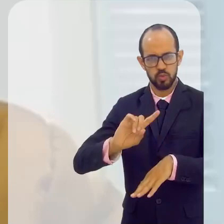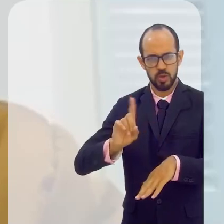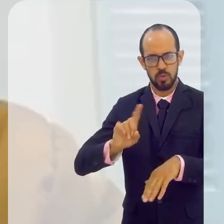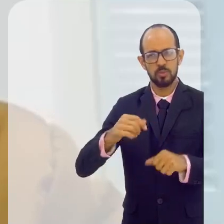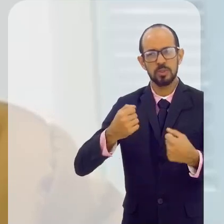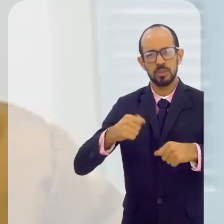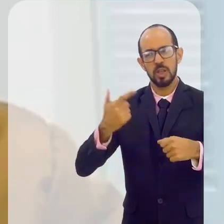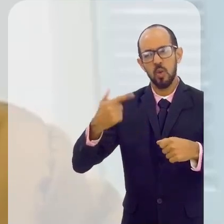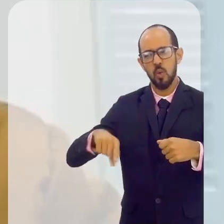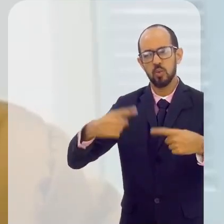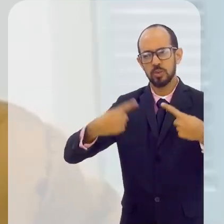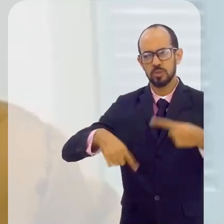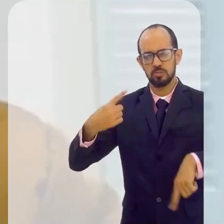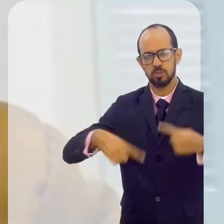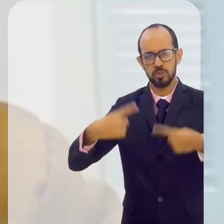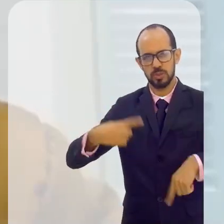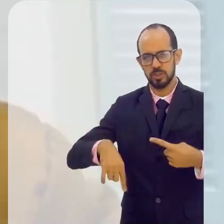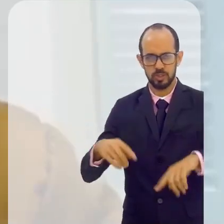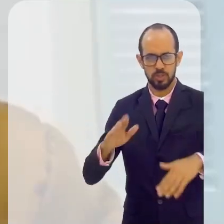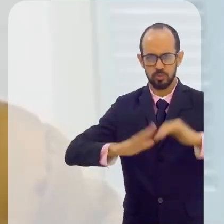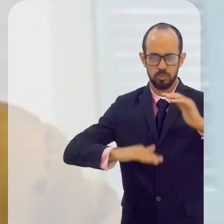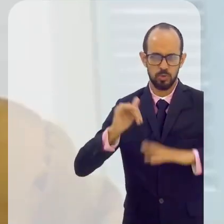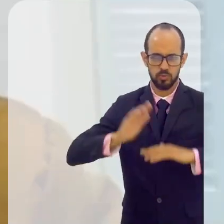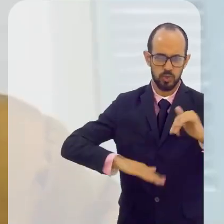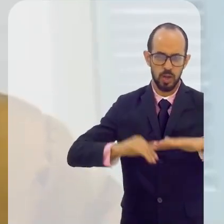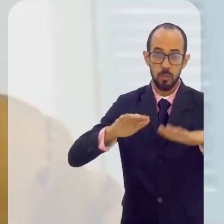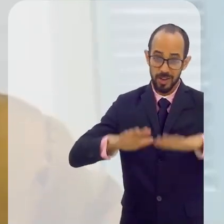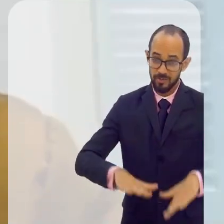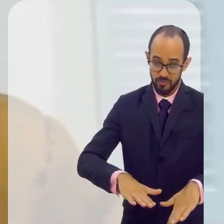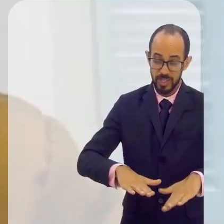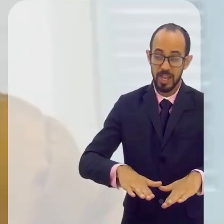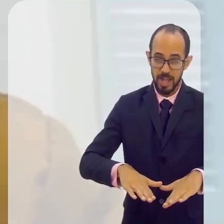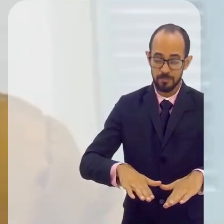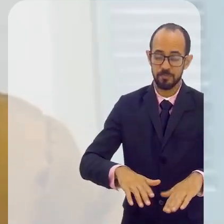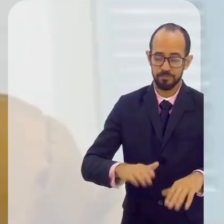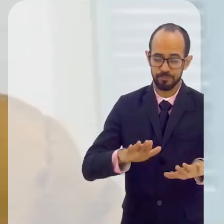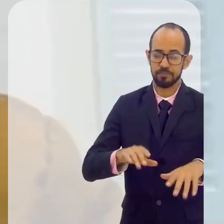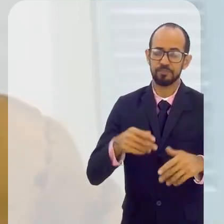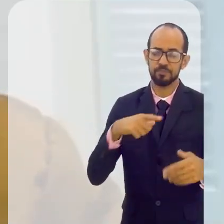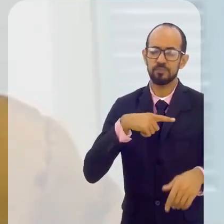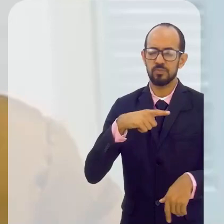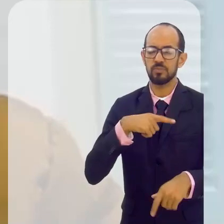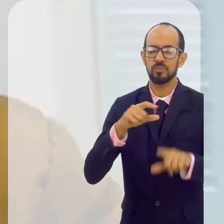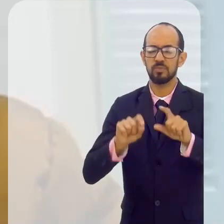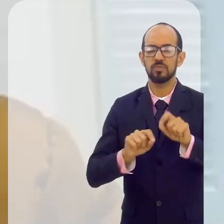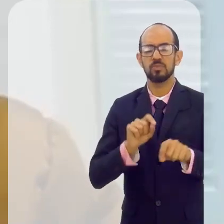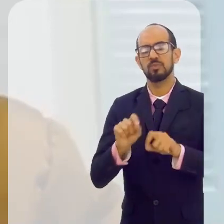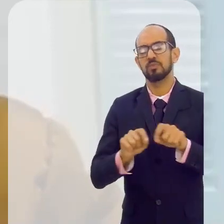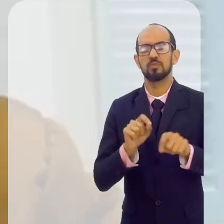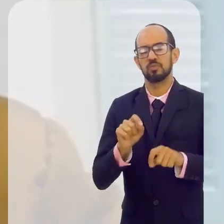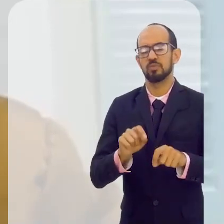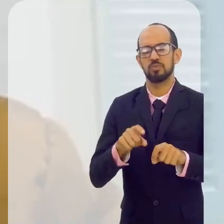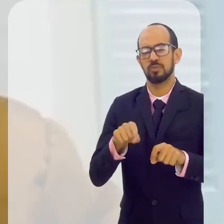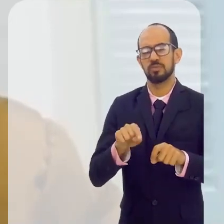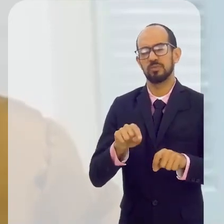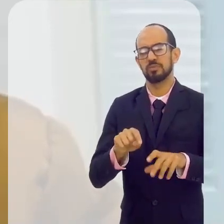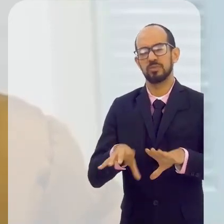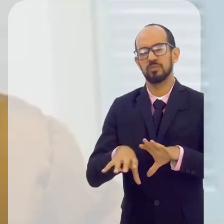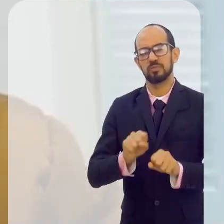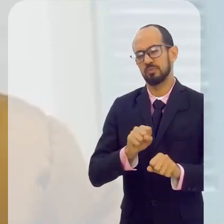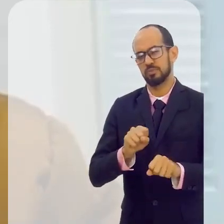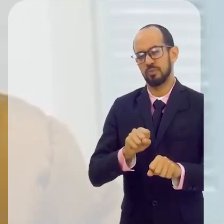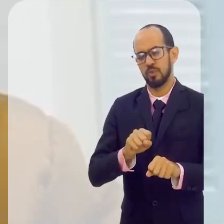outras políticas de fixação do profissional médico. E hoje o que a gente tem é essa realidade, né, de uma